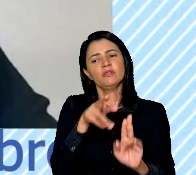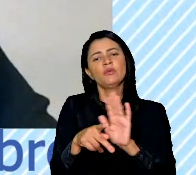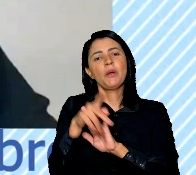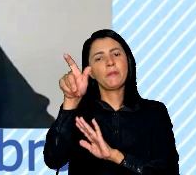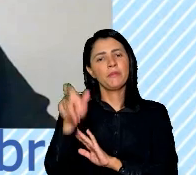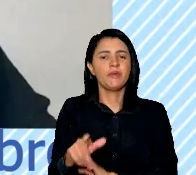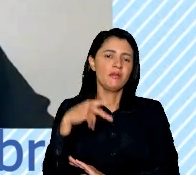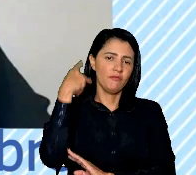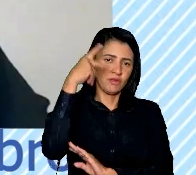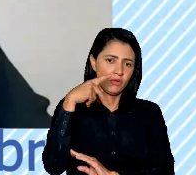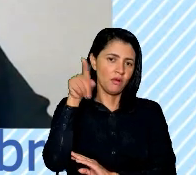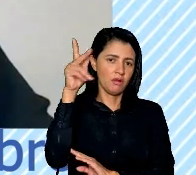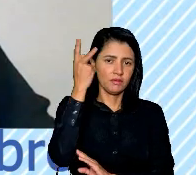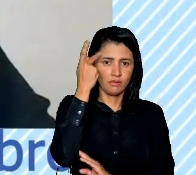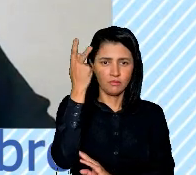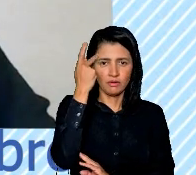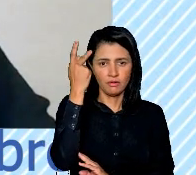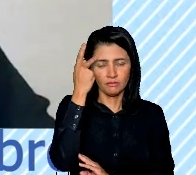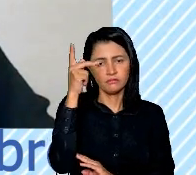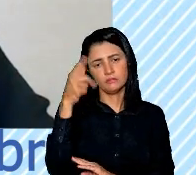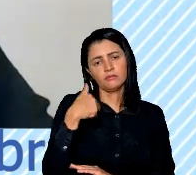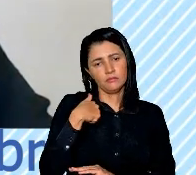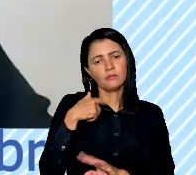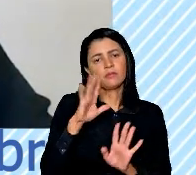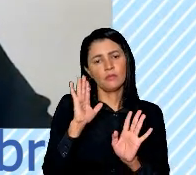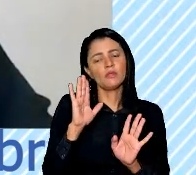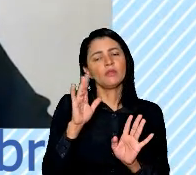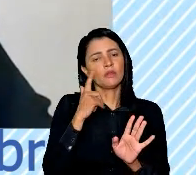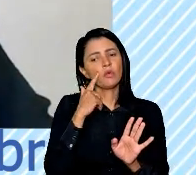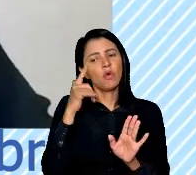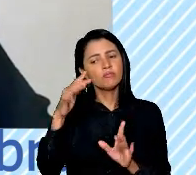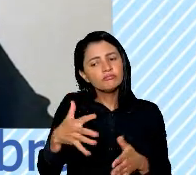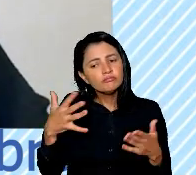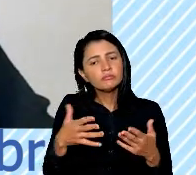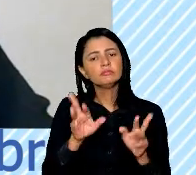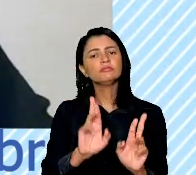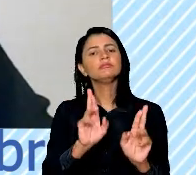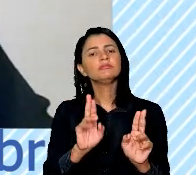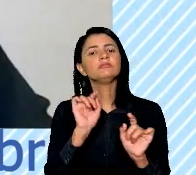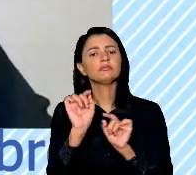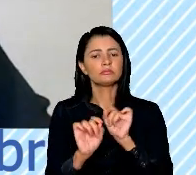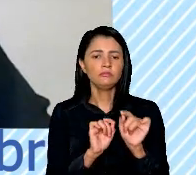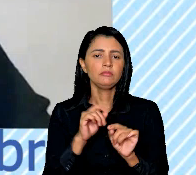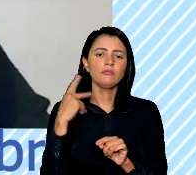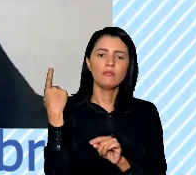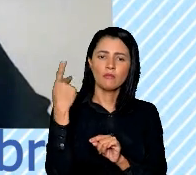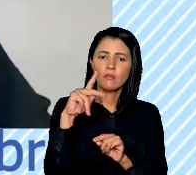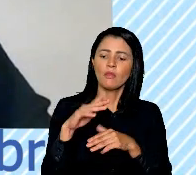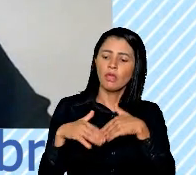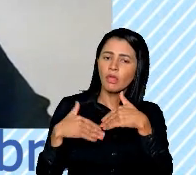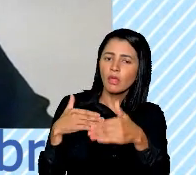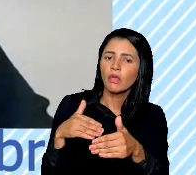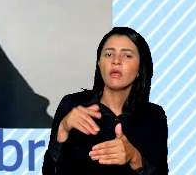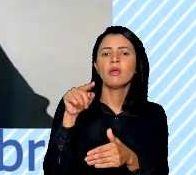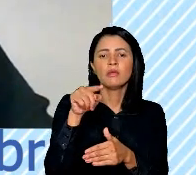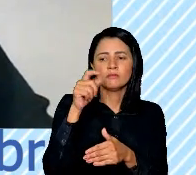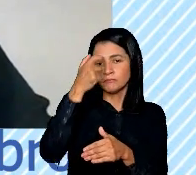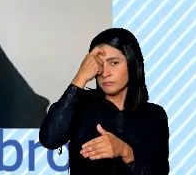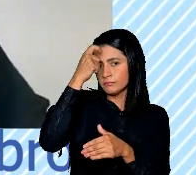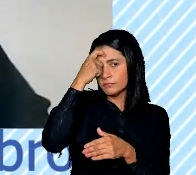sua fala. Eu, particularmente, sou movida pela esperança de que, ainda que de forma gradual, essa